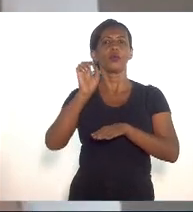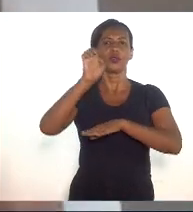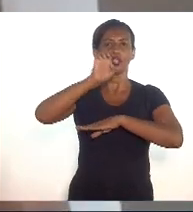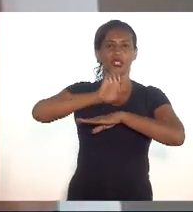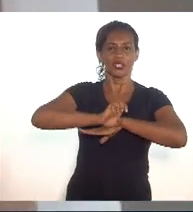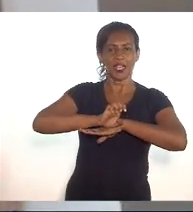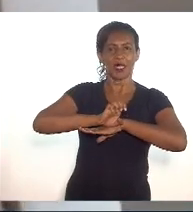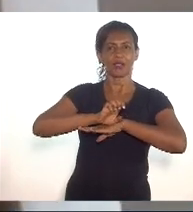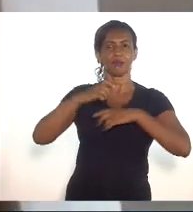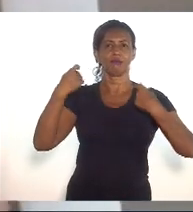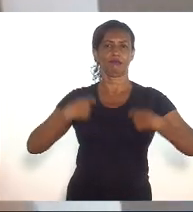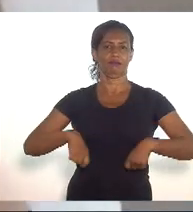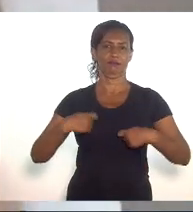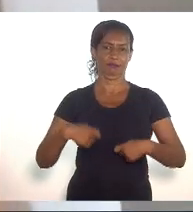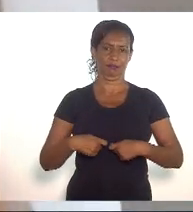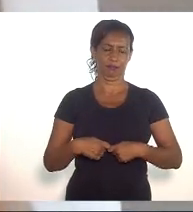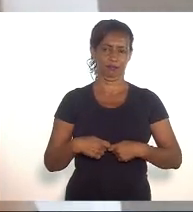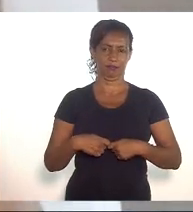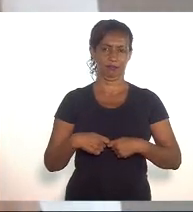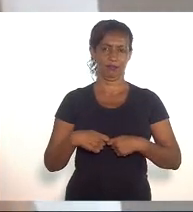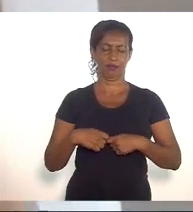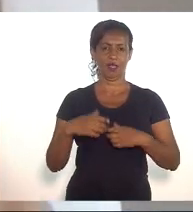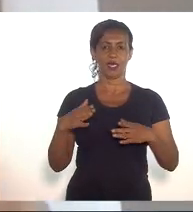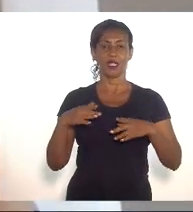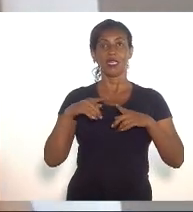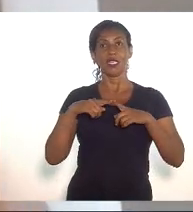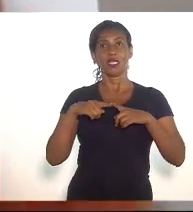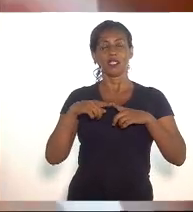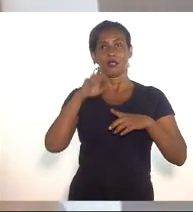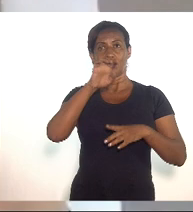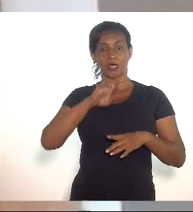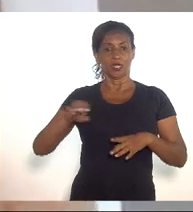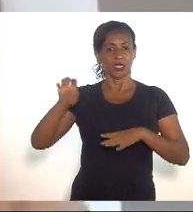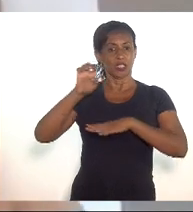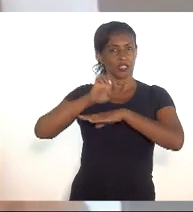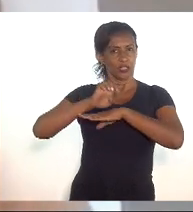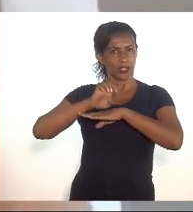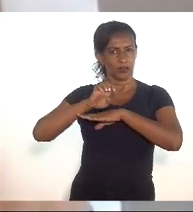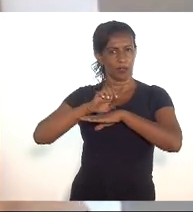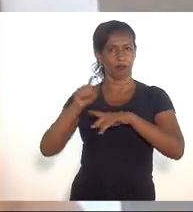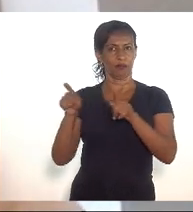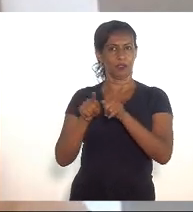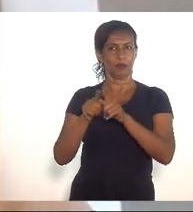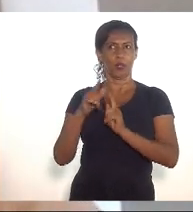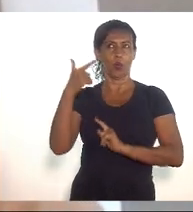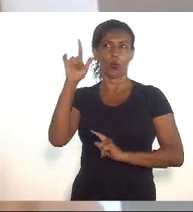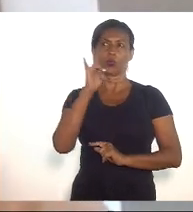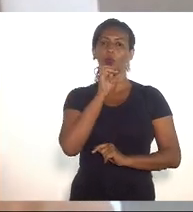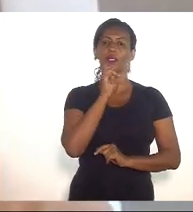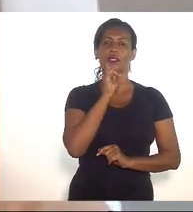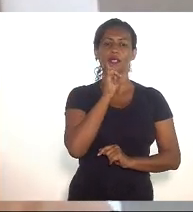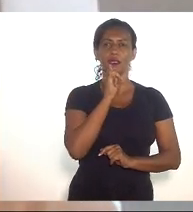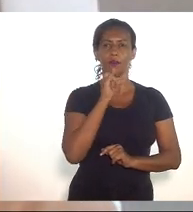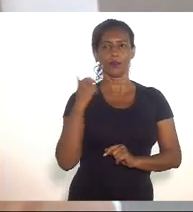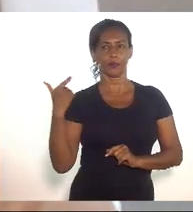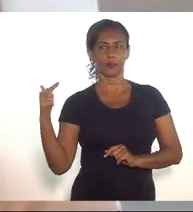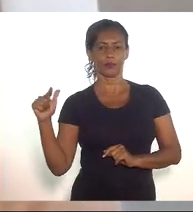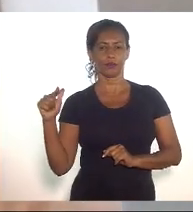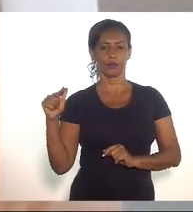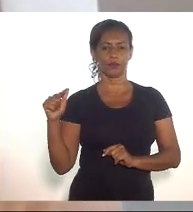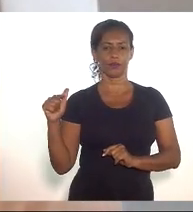se propõe. No nível estadual, um outro exemplo que eu dou são os índices